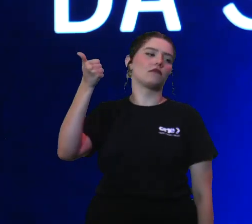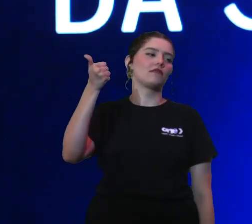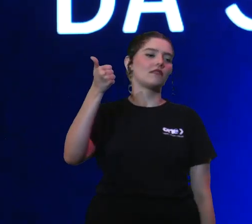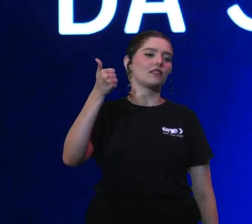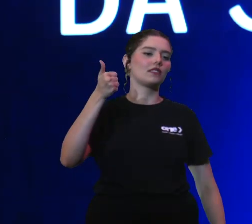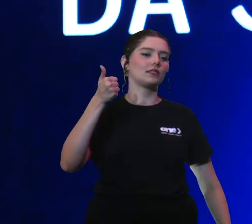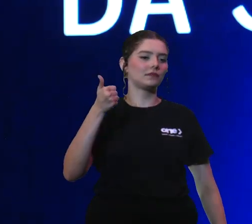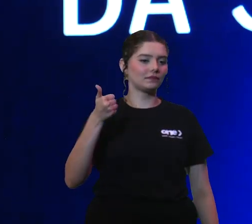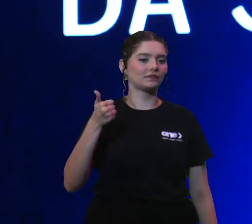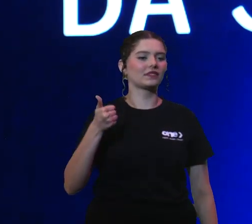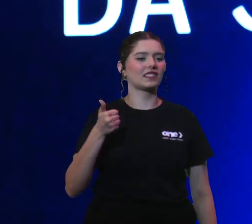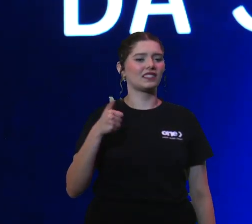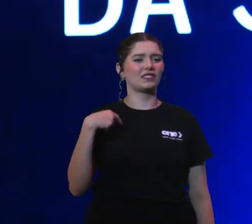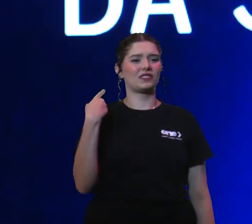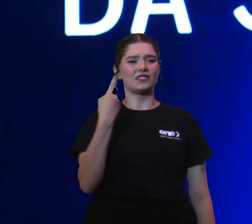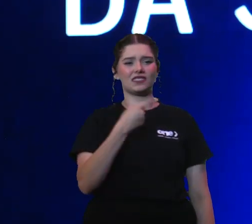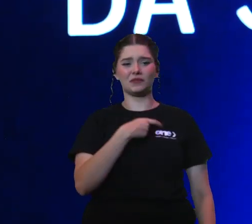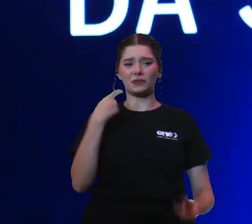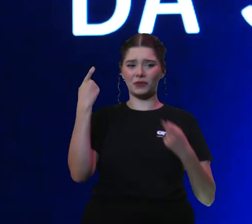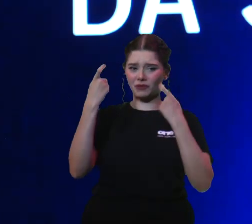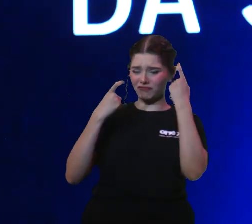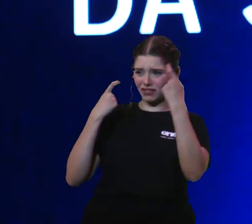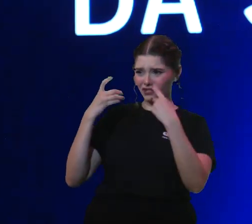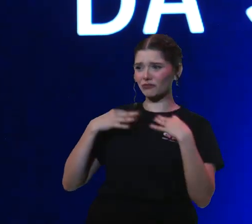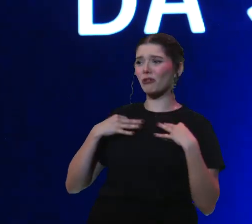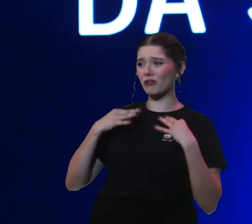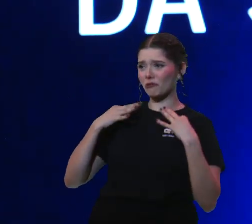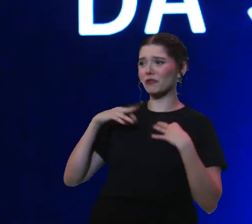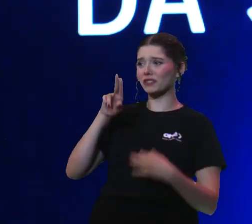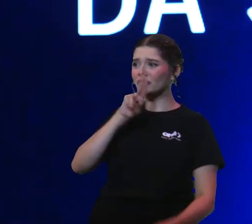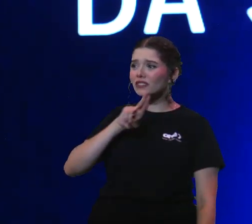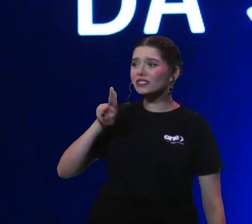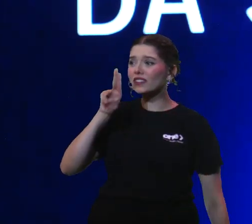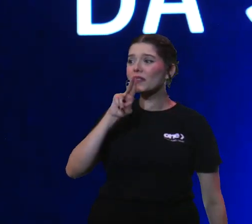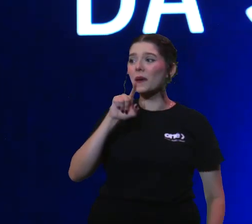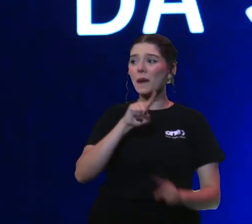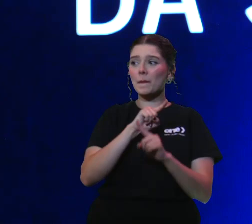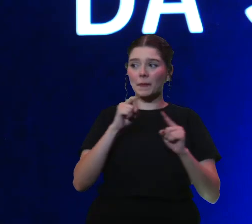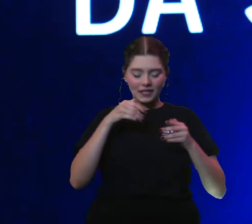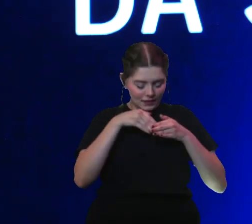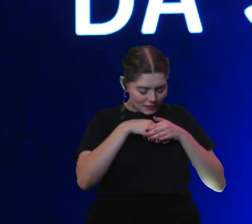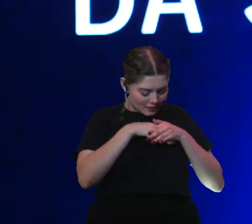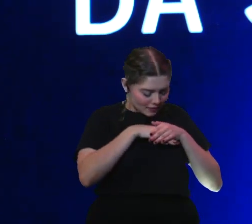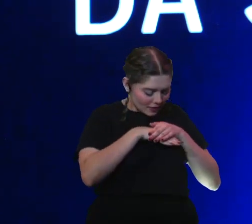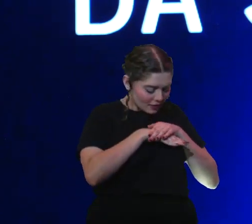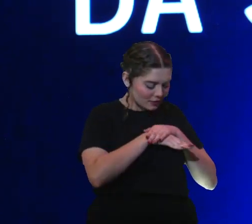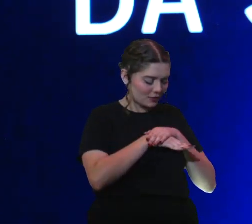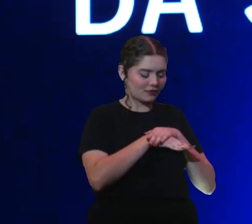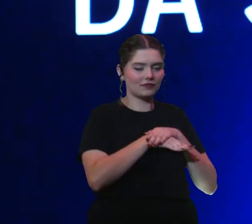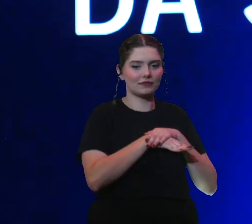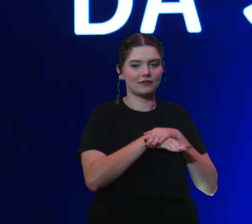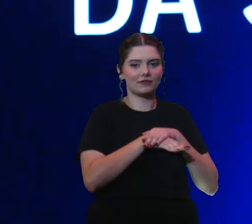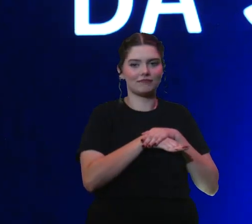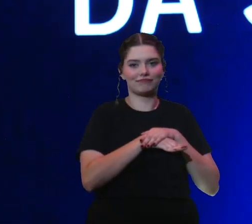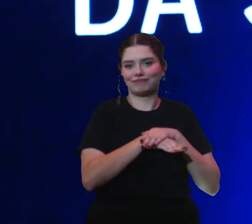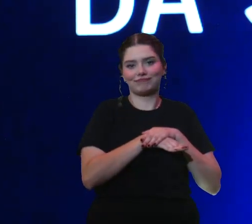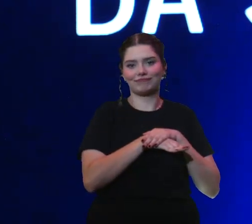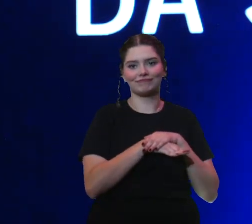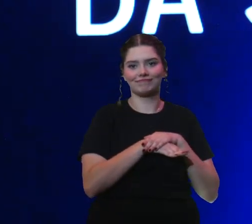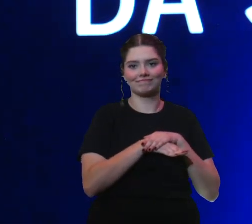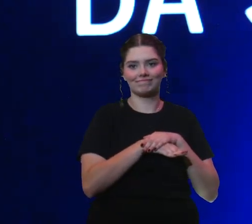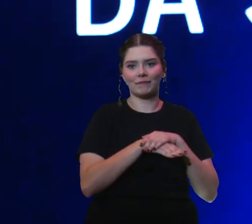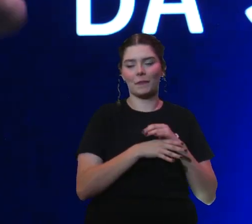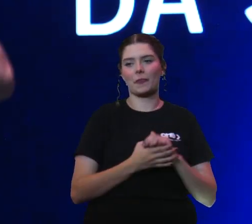A gente está preocupado demais com a roupa às vezes, e preocupado de menos com o que o Senhor está vendo dentro da gente. Está na hora de fazer